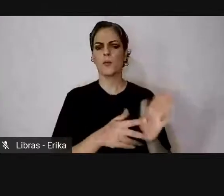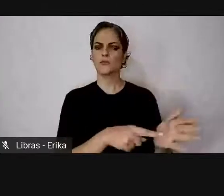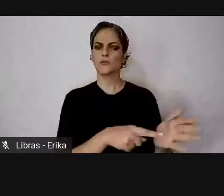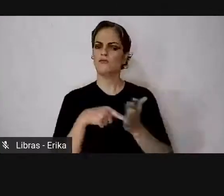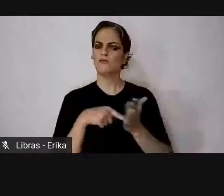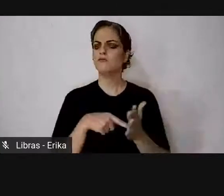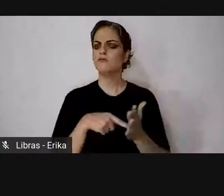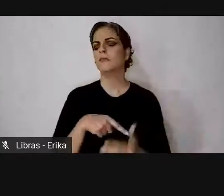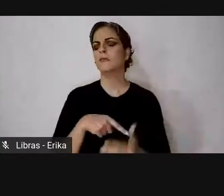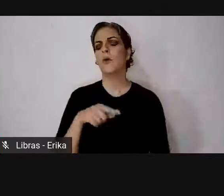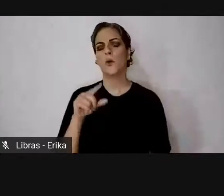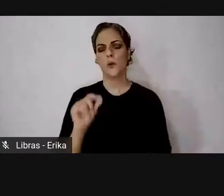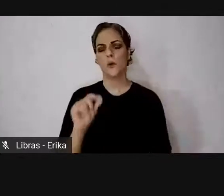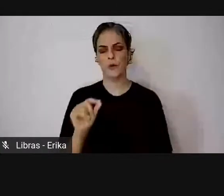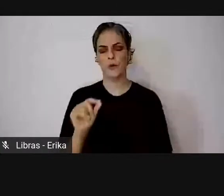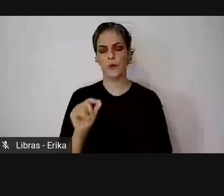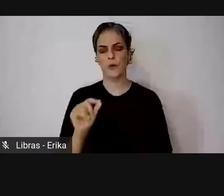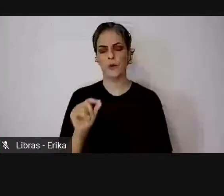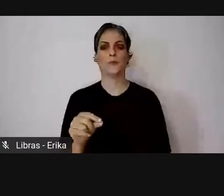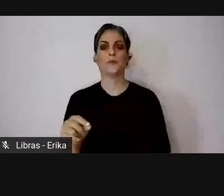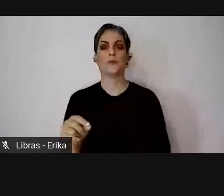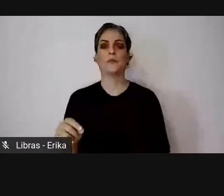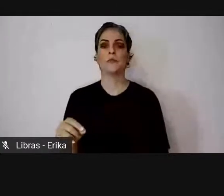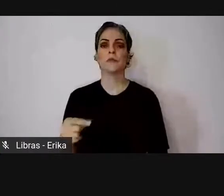um produto fosse resultado